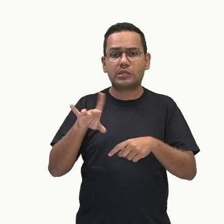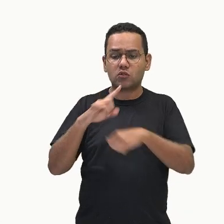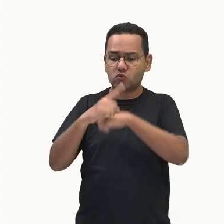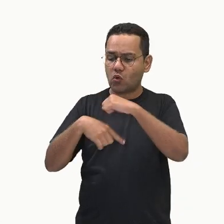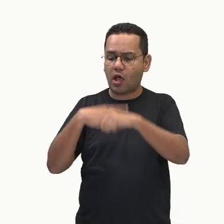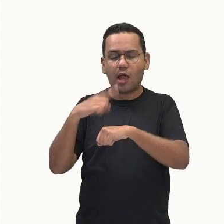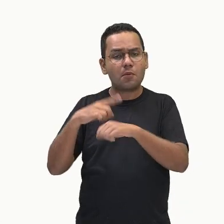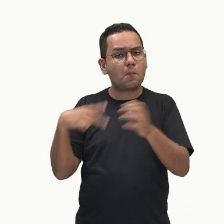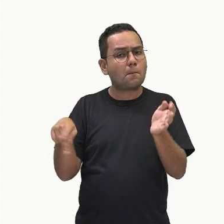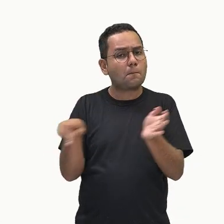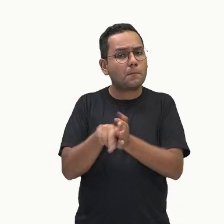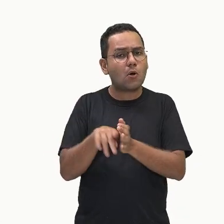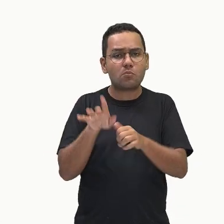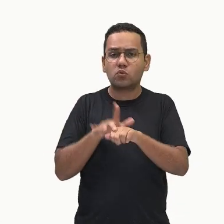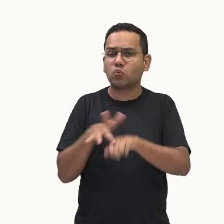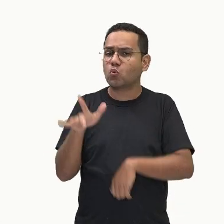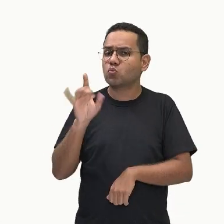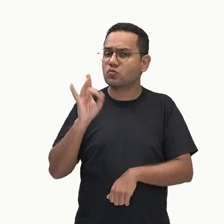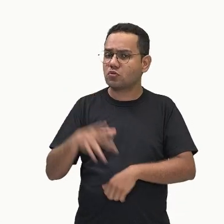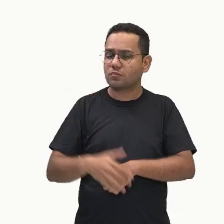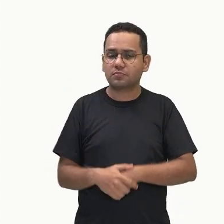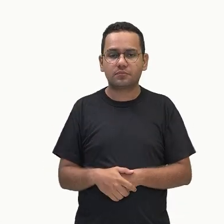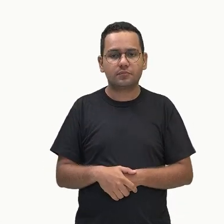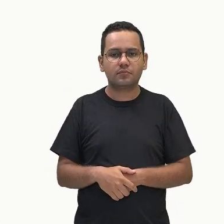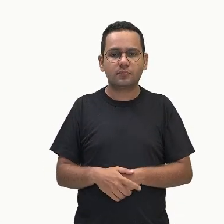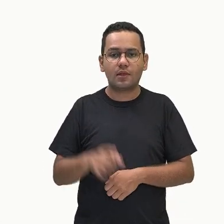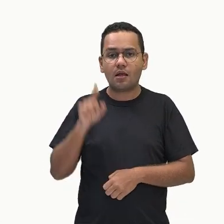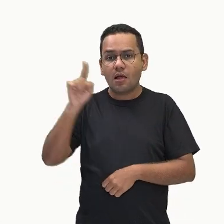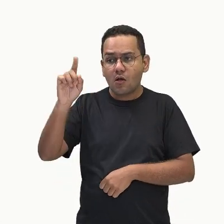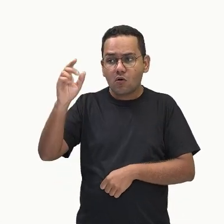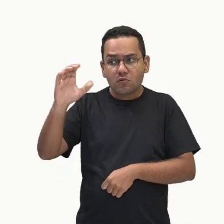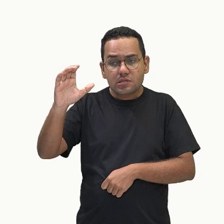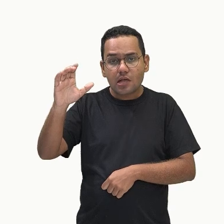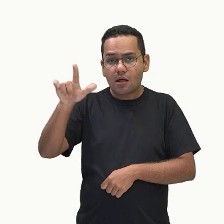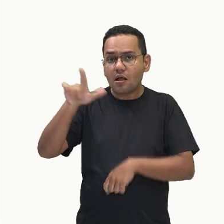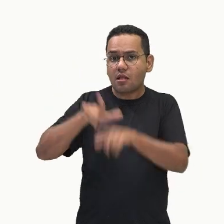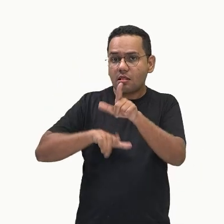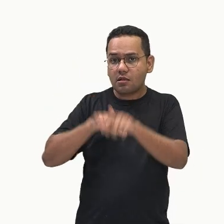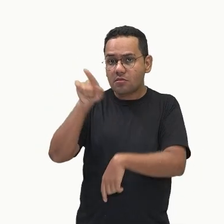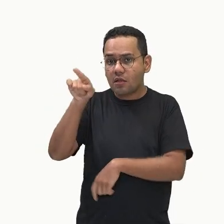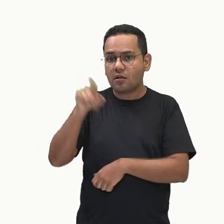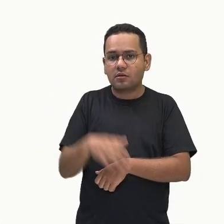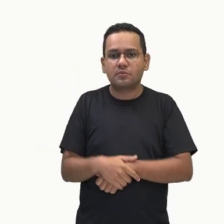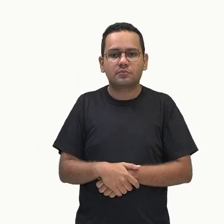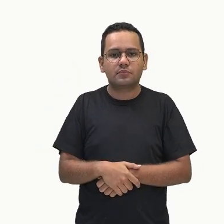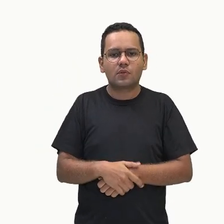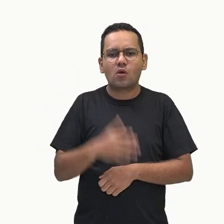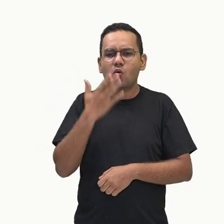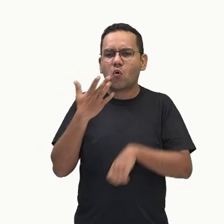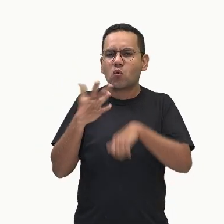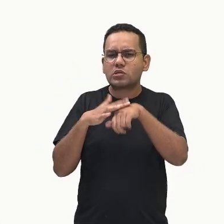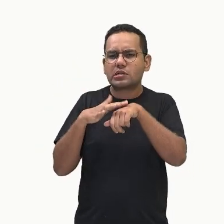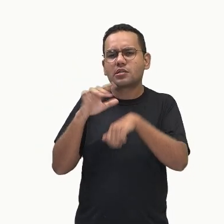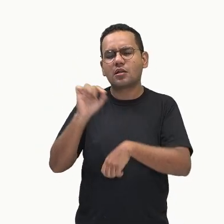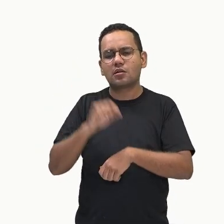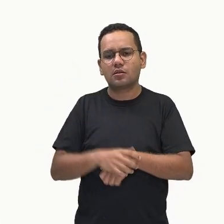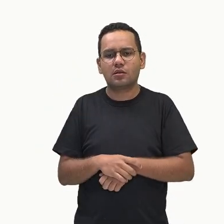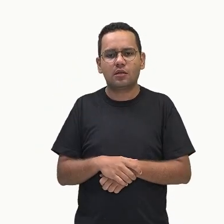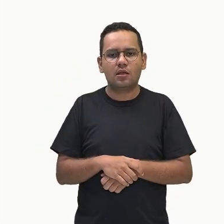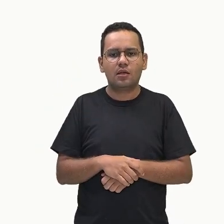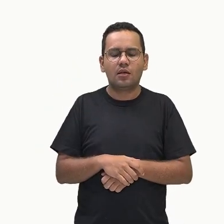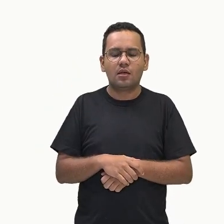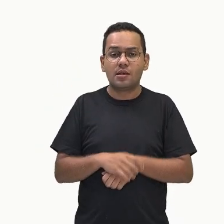ouro. O elemento chamado carbono vai ser representado somente pela união de